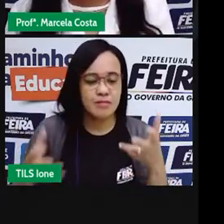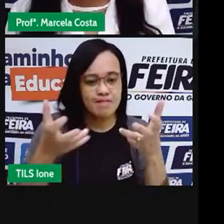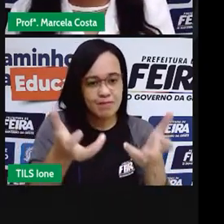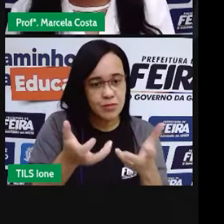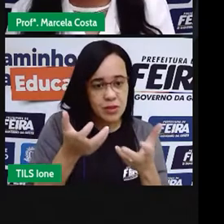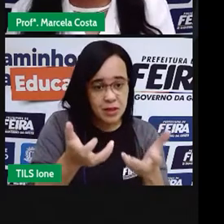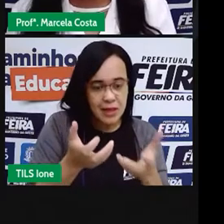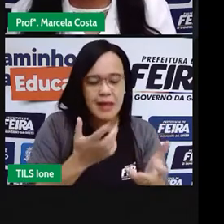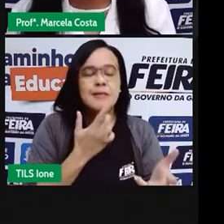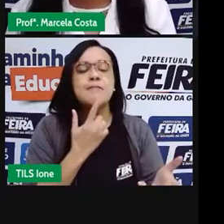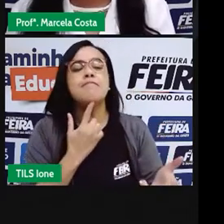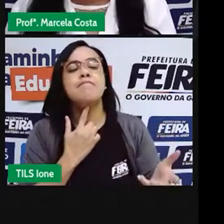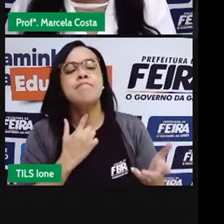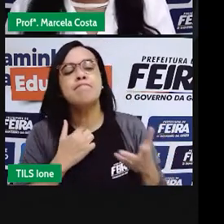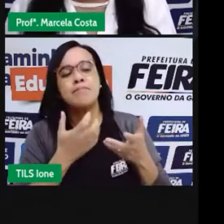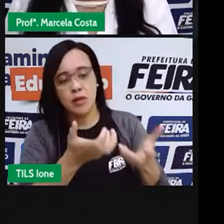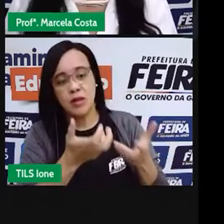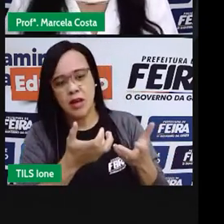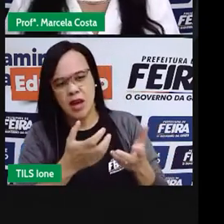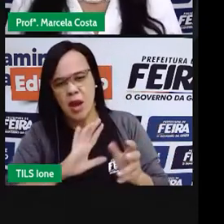e o que eu preciso.